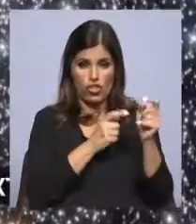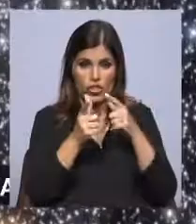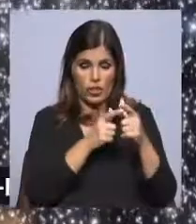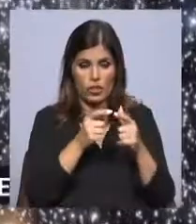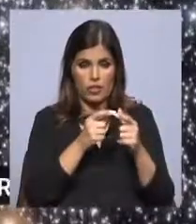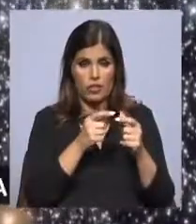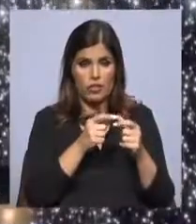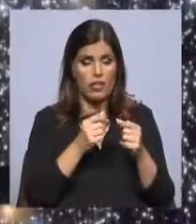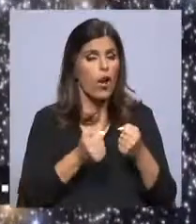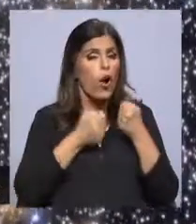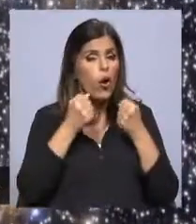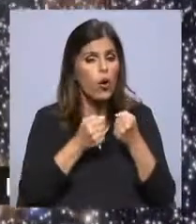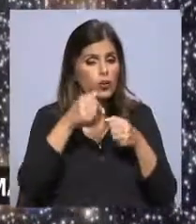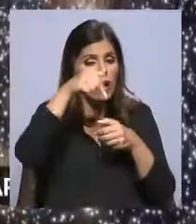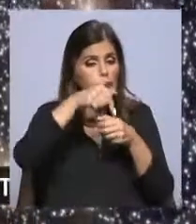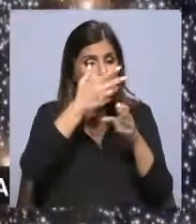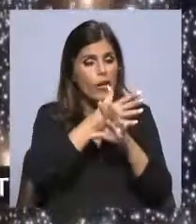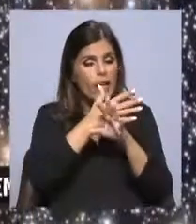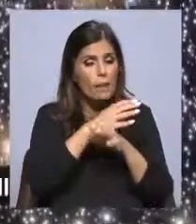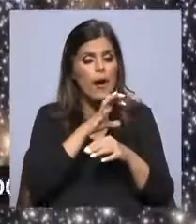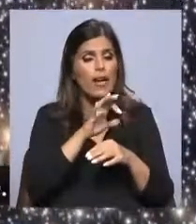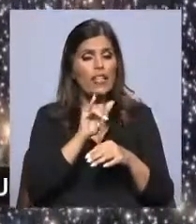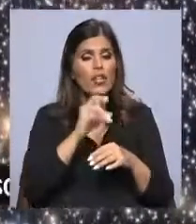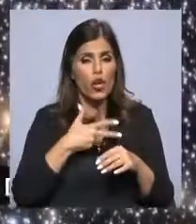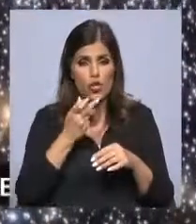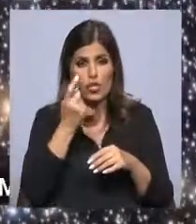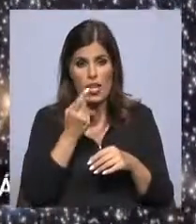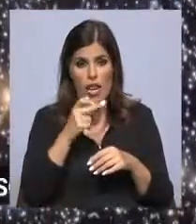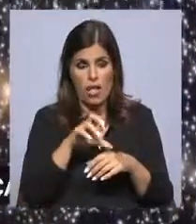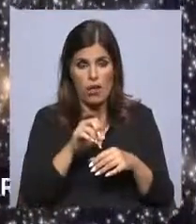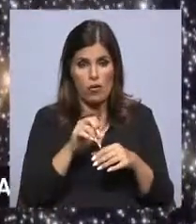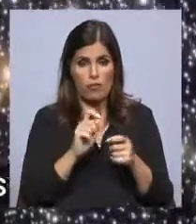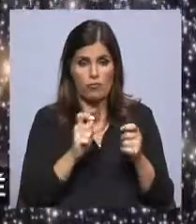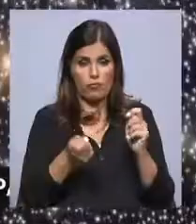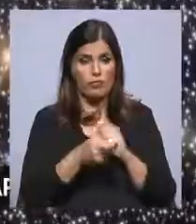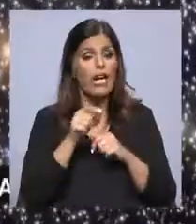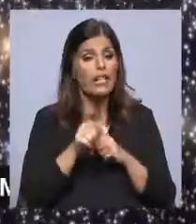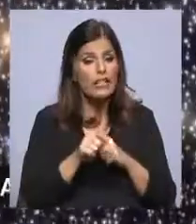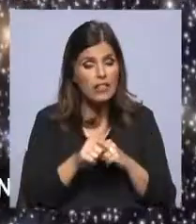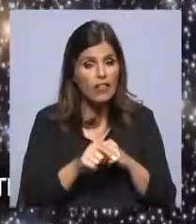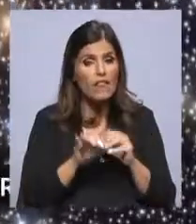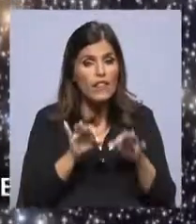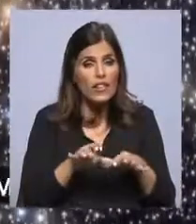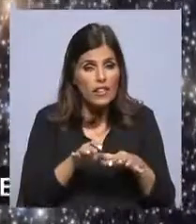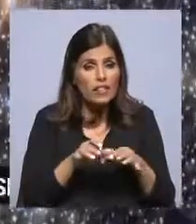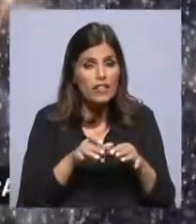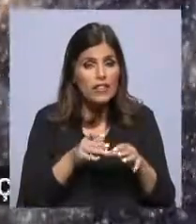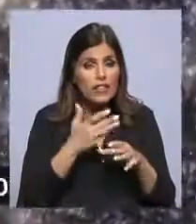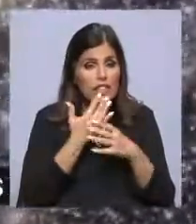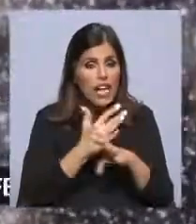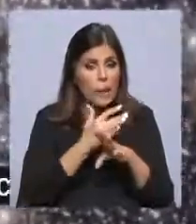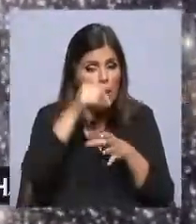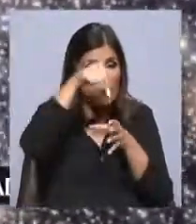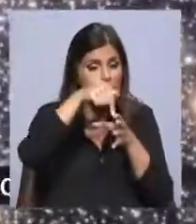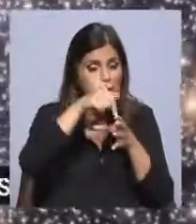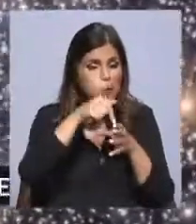queimar hidrogênio no seu interior, portanto vai arrefecendo ao longo do tempo. Mas repara, aqui o pormenor está deixa de queimar hidrogênio no seu interior.